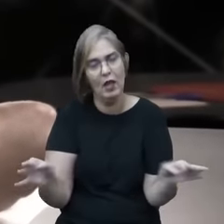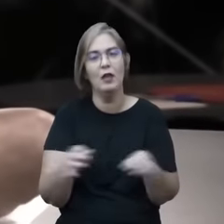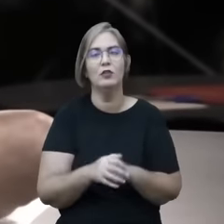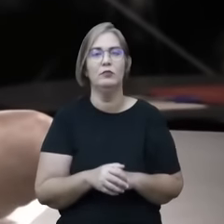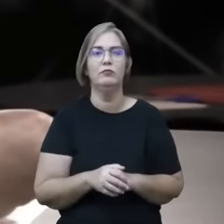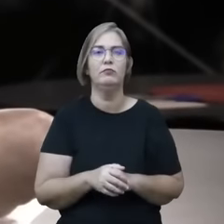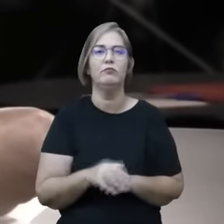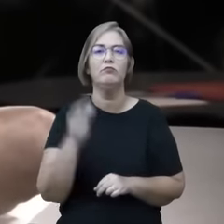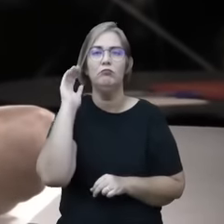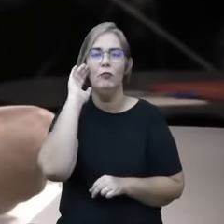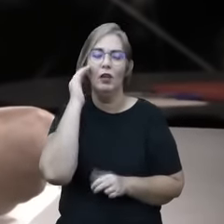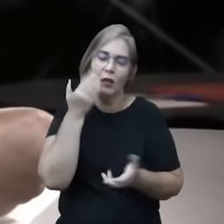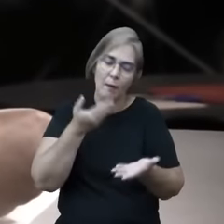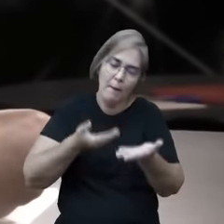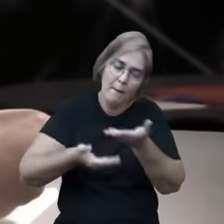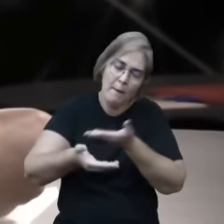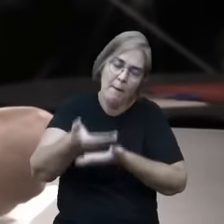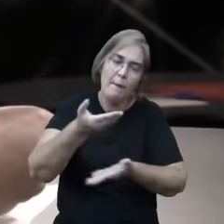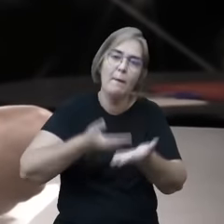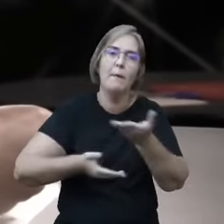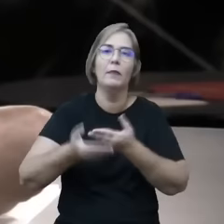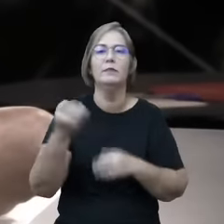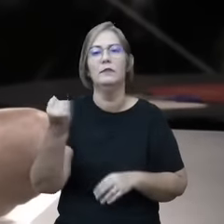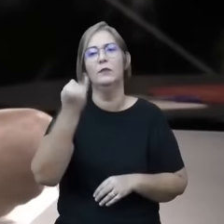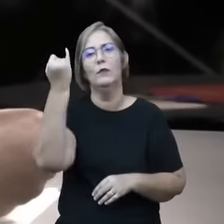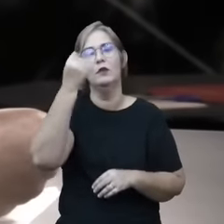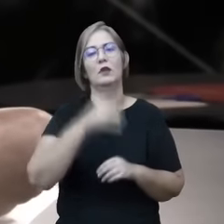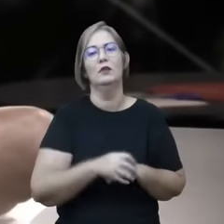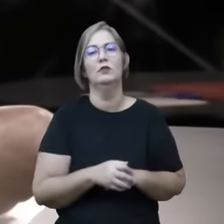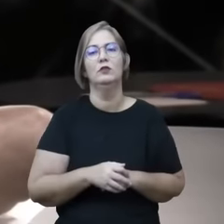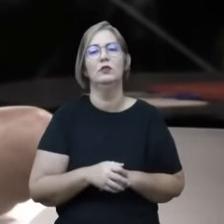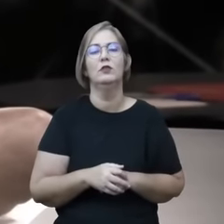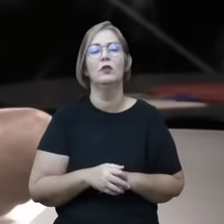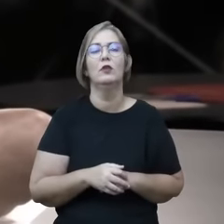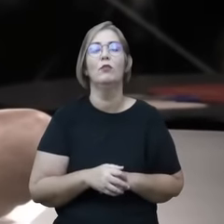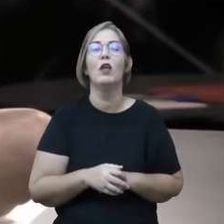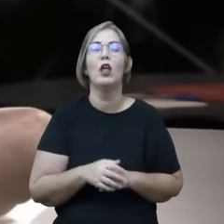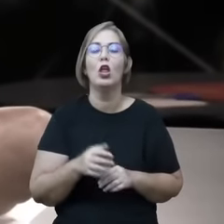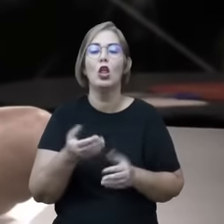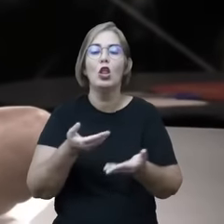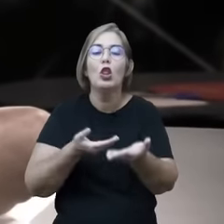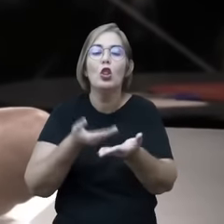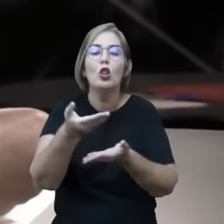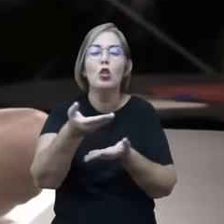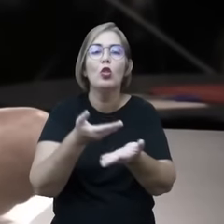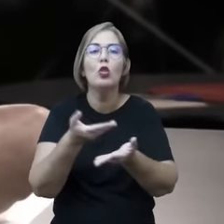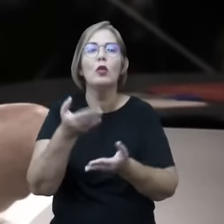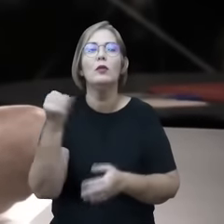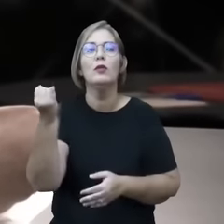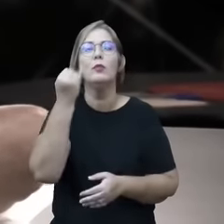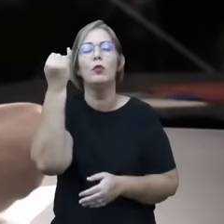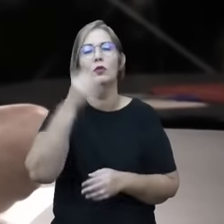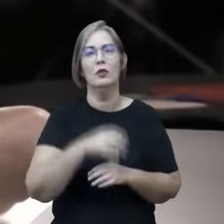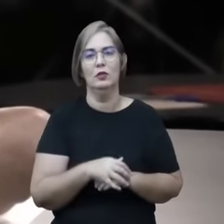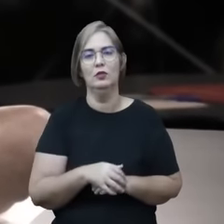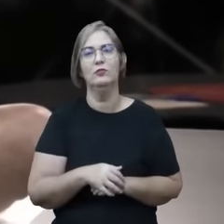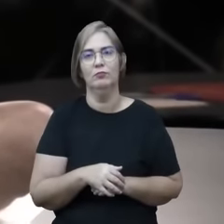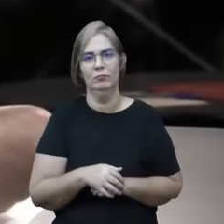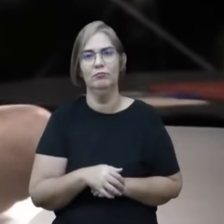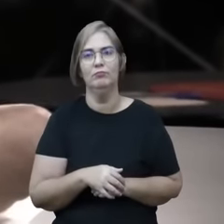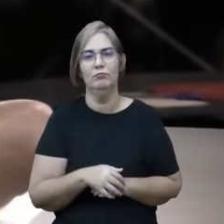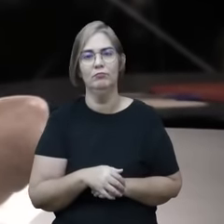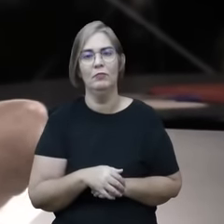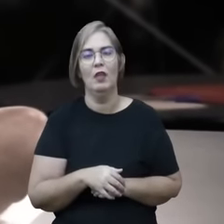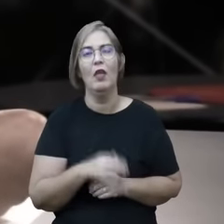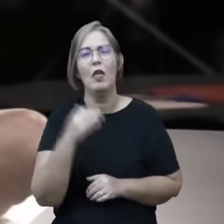mesmos e pela o conhecimento das nossas tradições, né, humanas. Quando, quando eu digo tradição, não quero só falar da